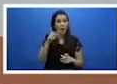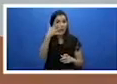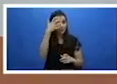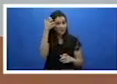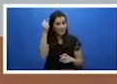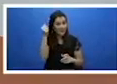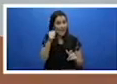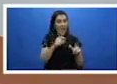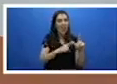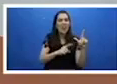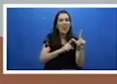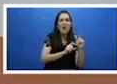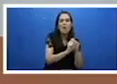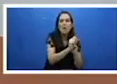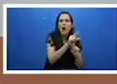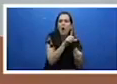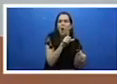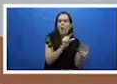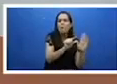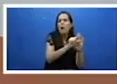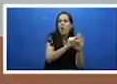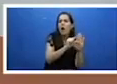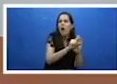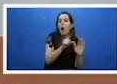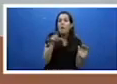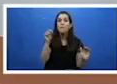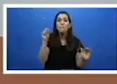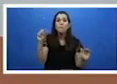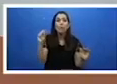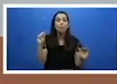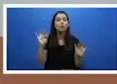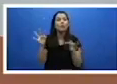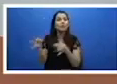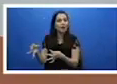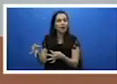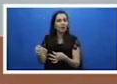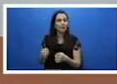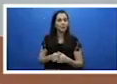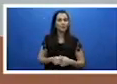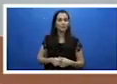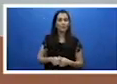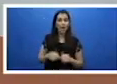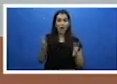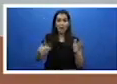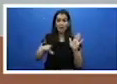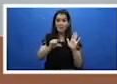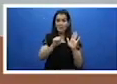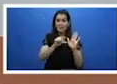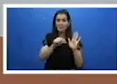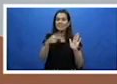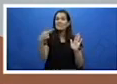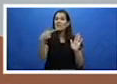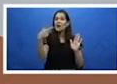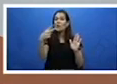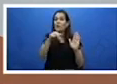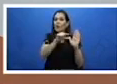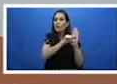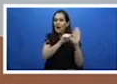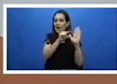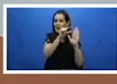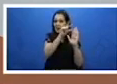letra maiúscula, ponto final. Vamos para o segundo parágrafo da nossa